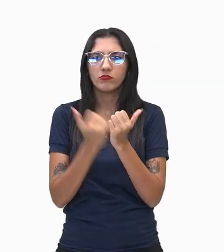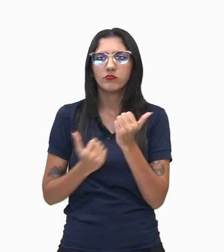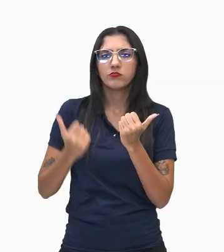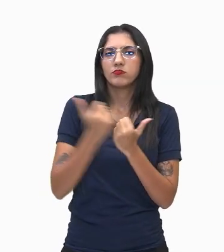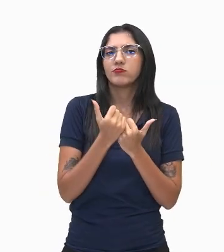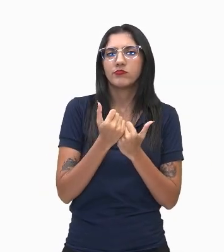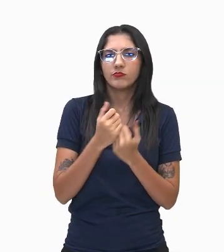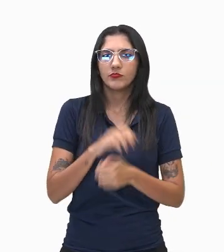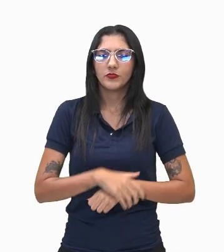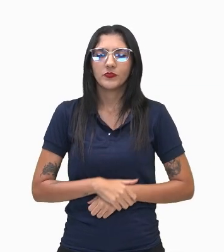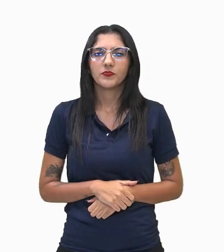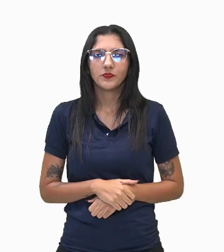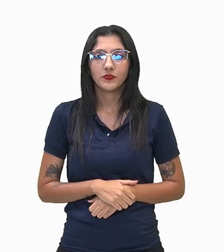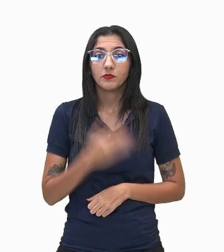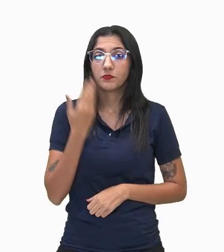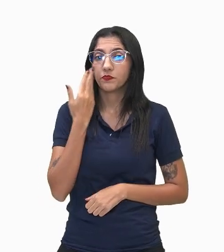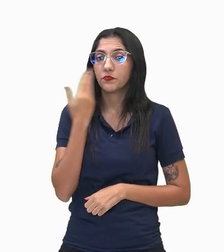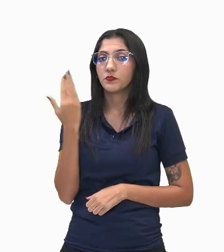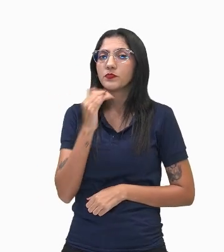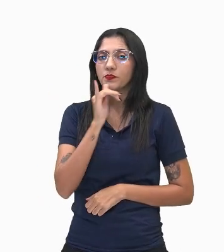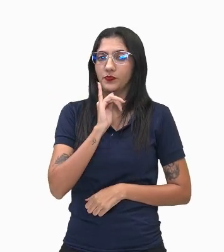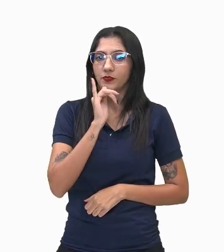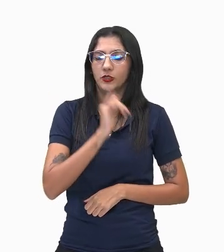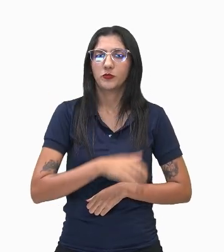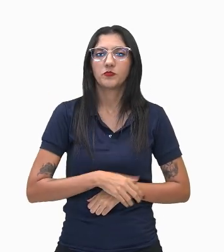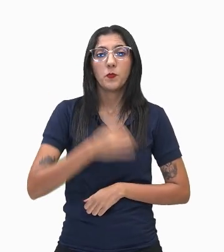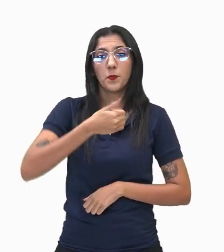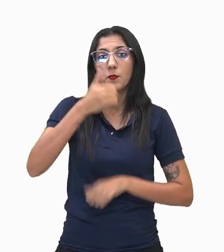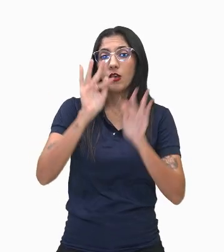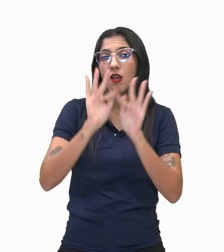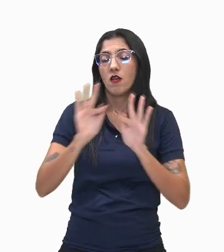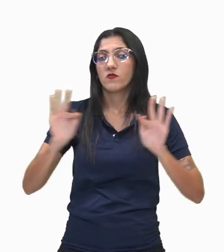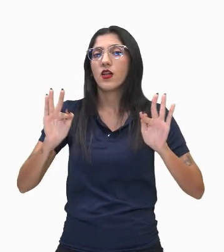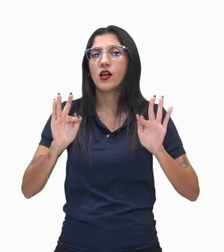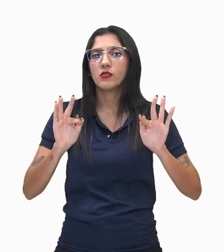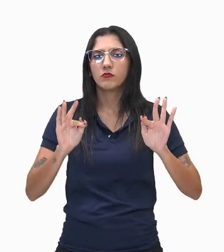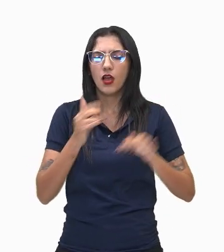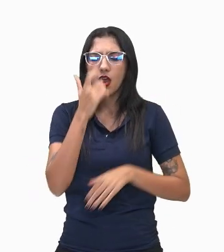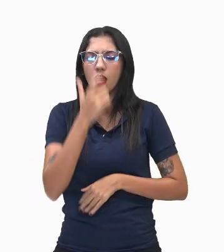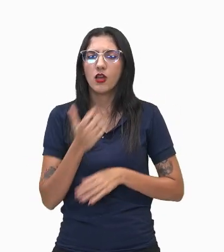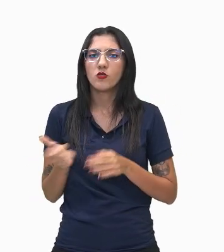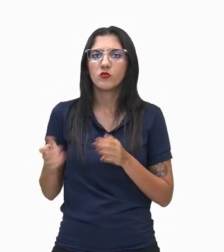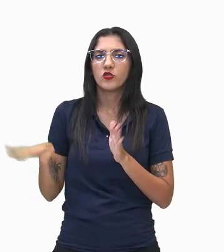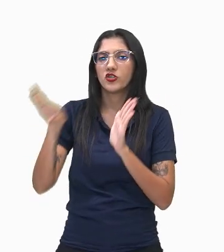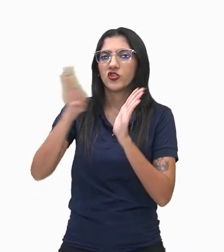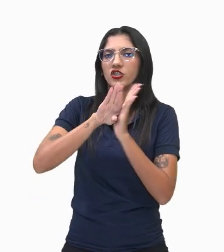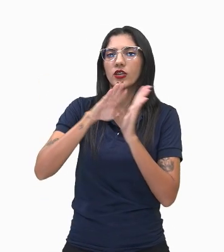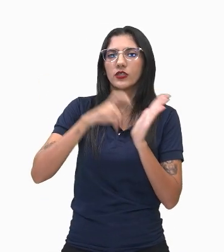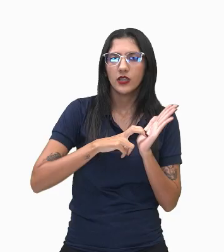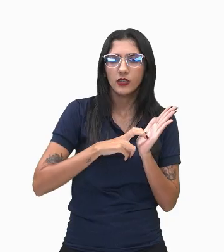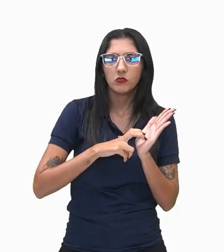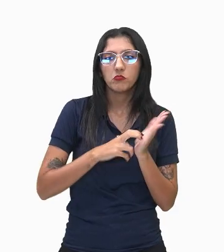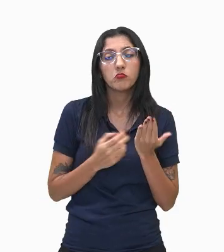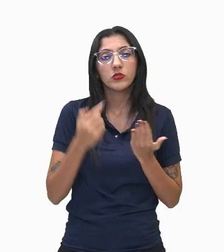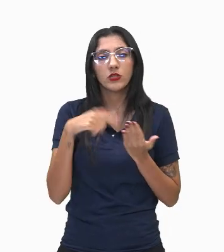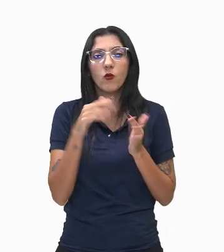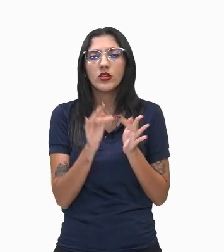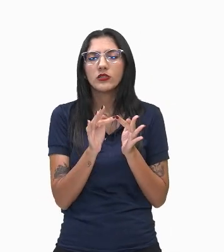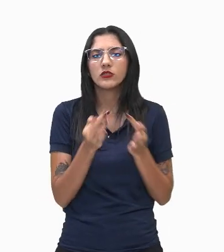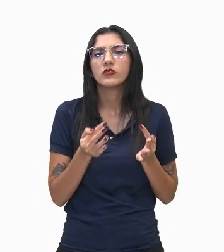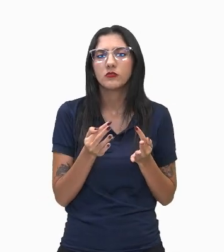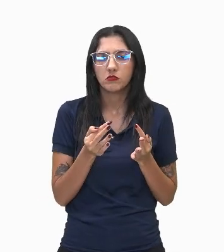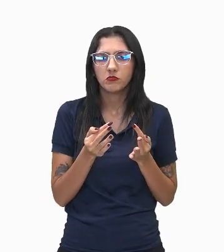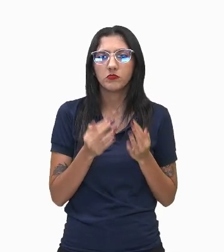formação. Vamos ver o exemplo? Eu cheguei cedo. tempo verbal simples. Eu tinha